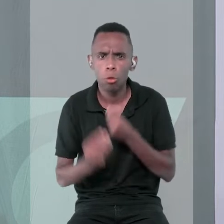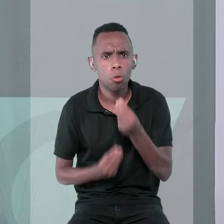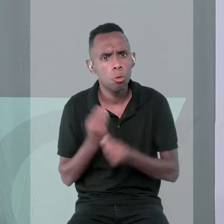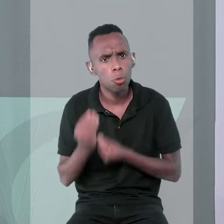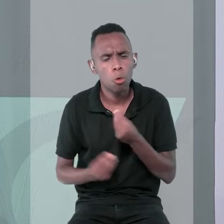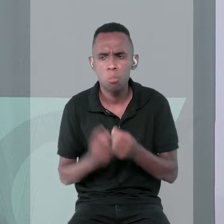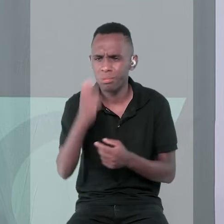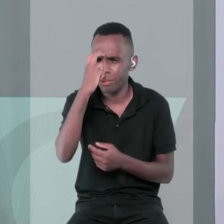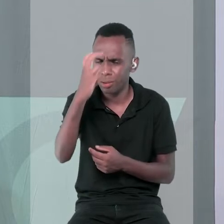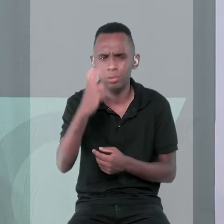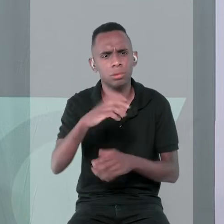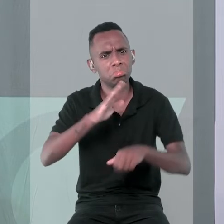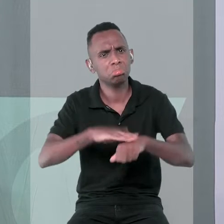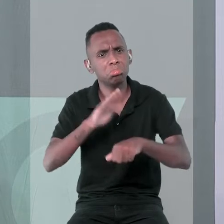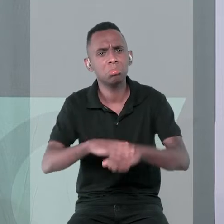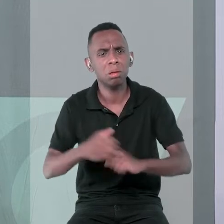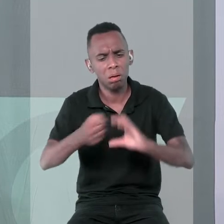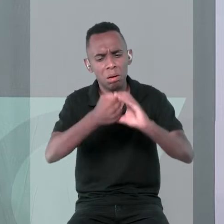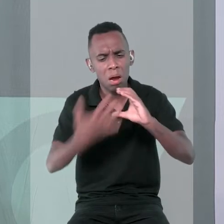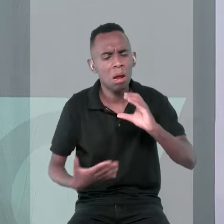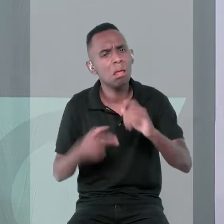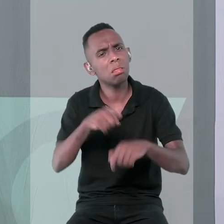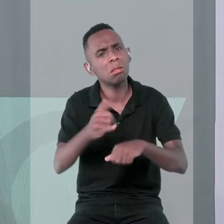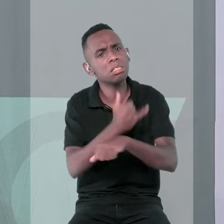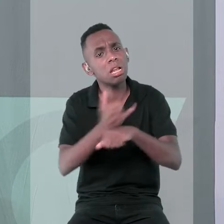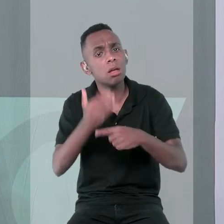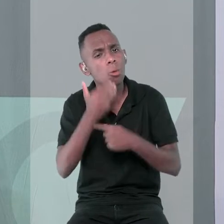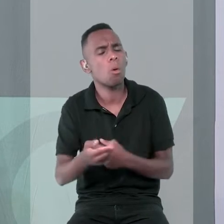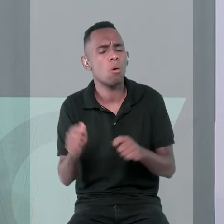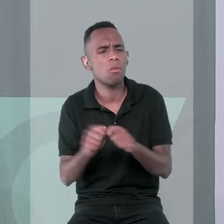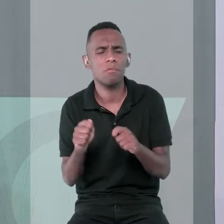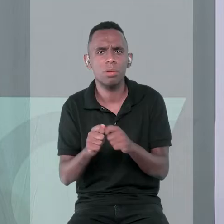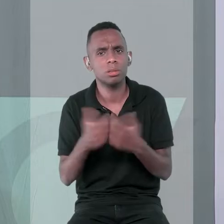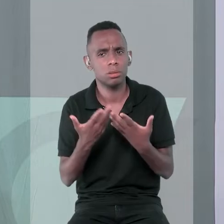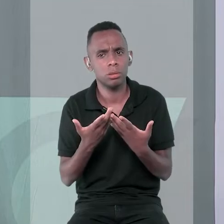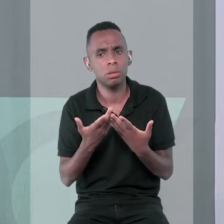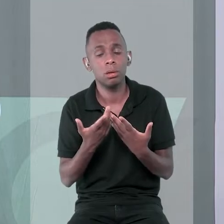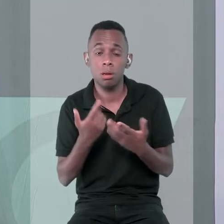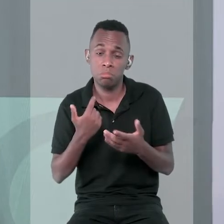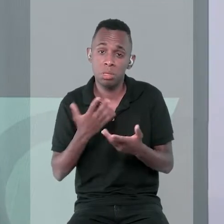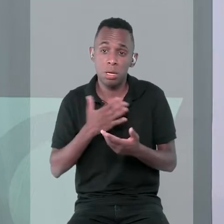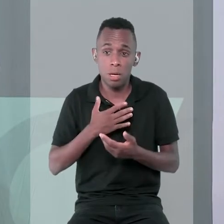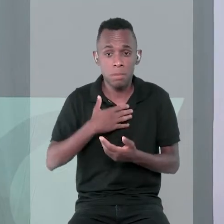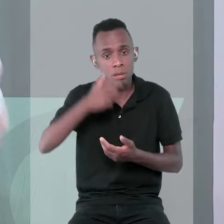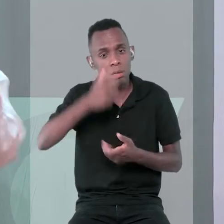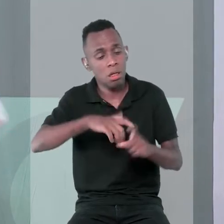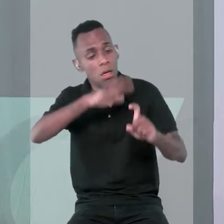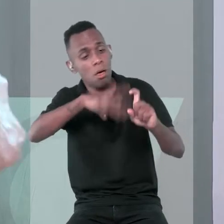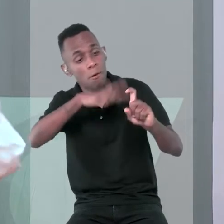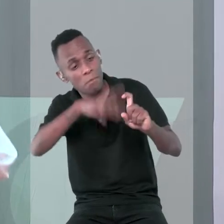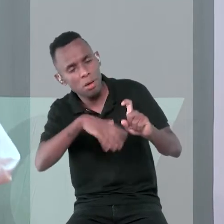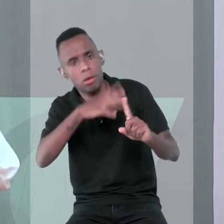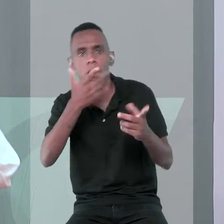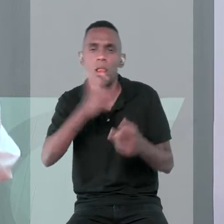astúcias, inteligências, o que essa mulher fez? Percebe? Não me interessava propriamente a mitificação. É